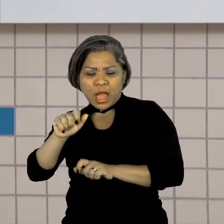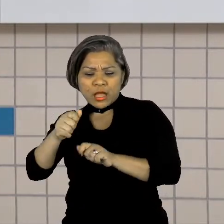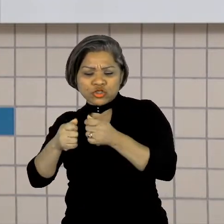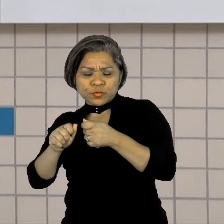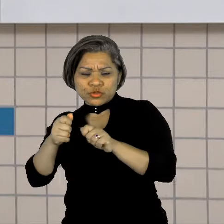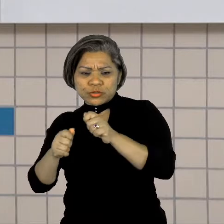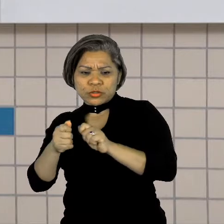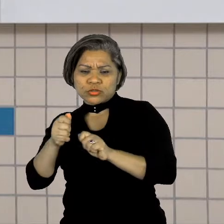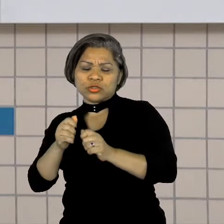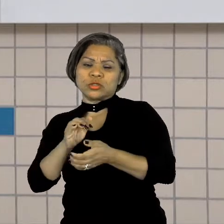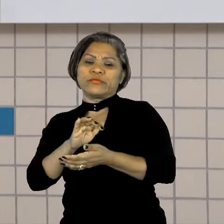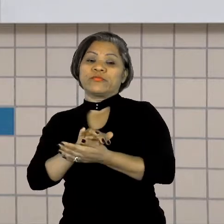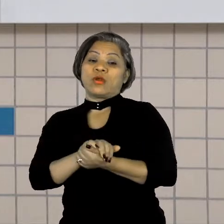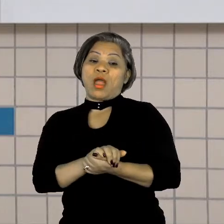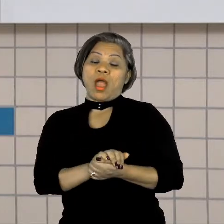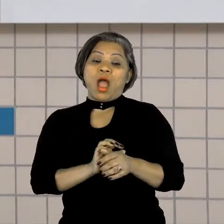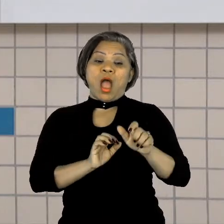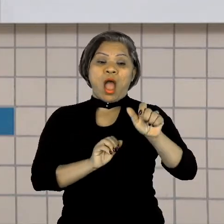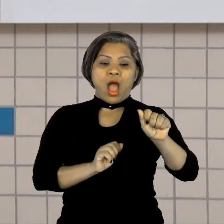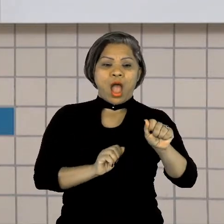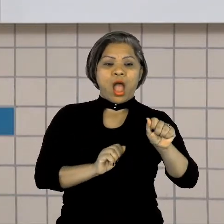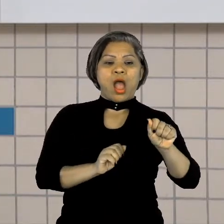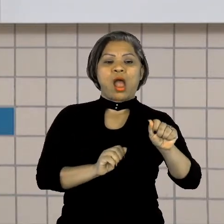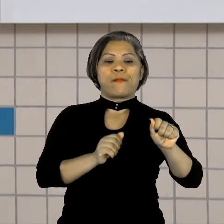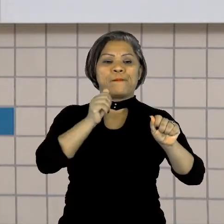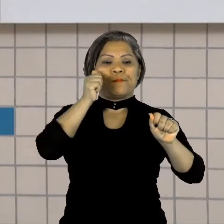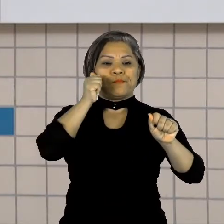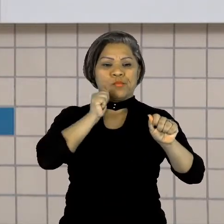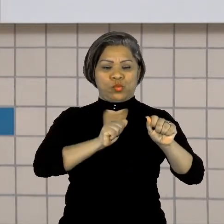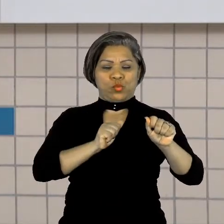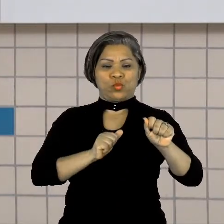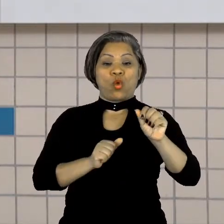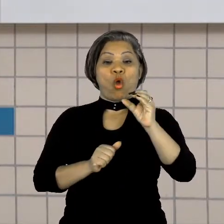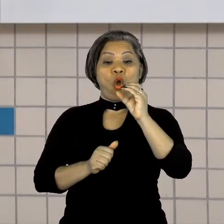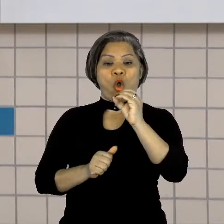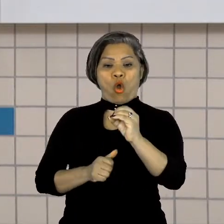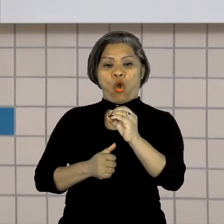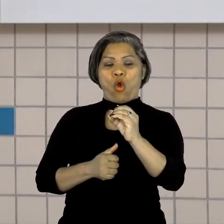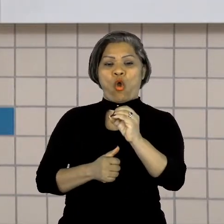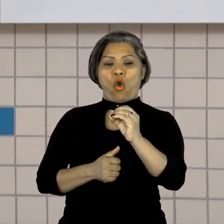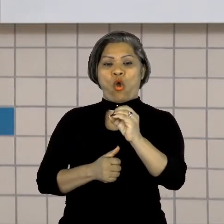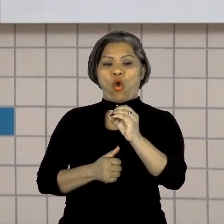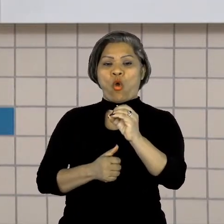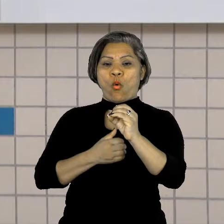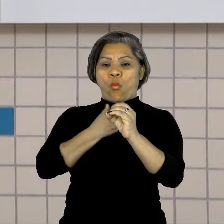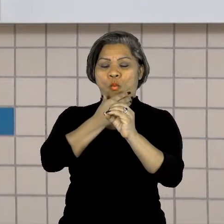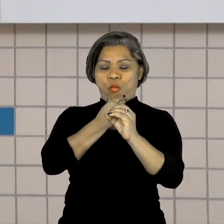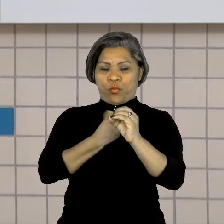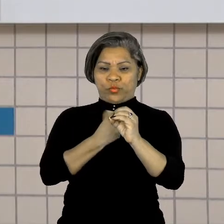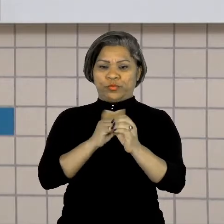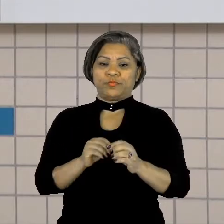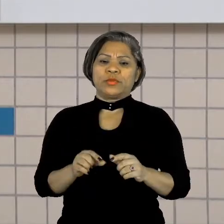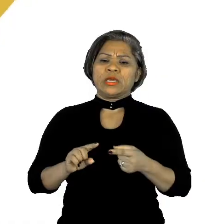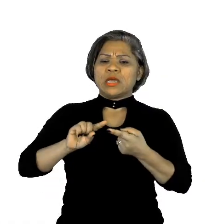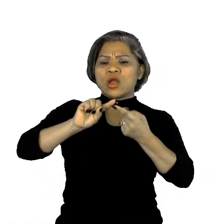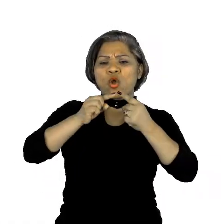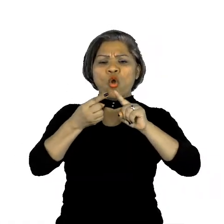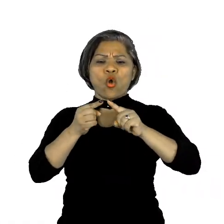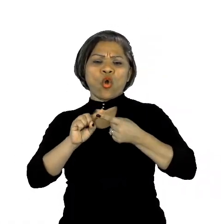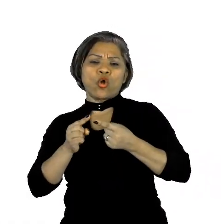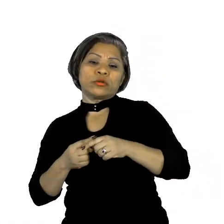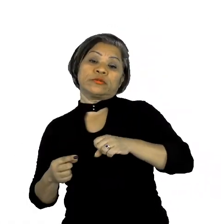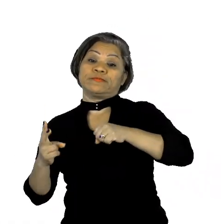masculino, a feminino, ok? E aí, concordância verbal, o que seria? É